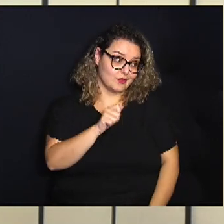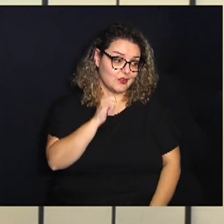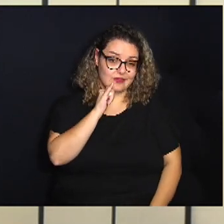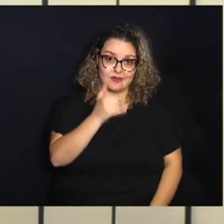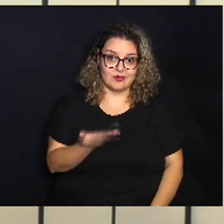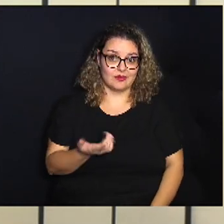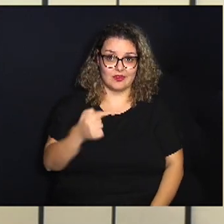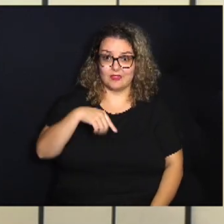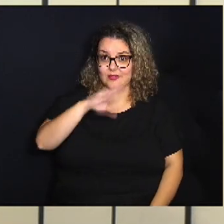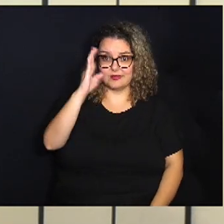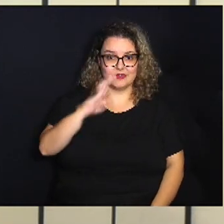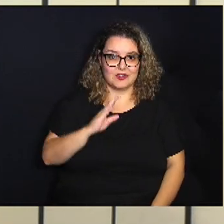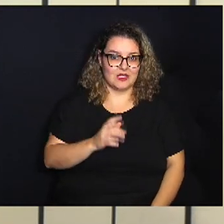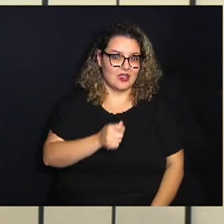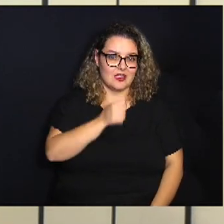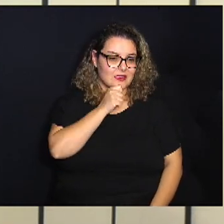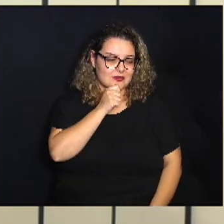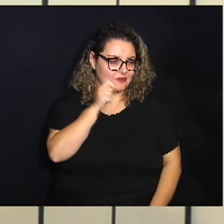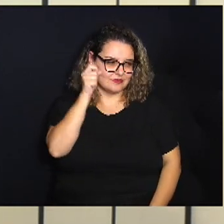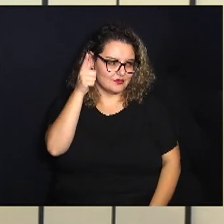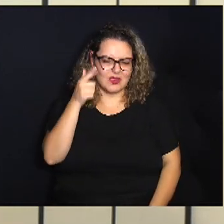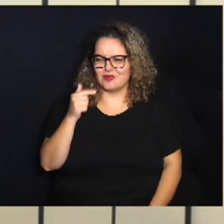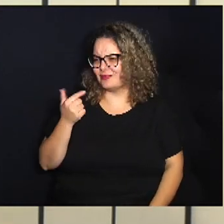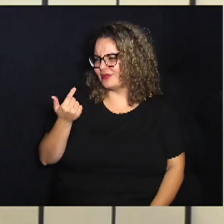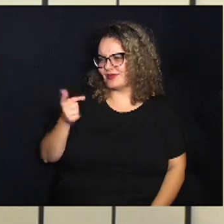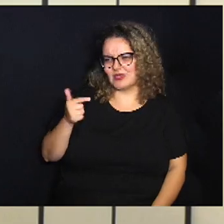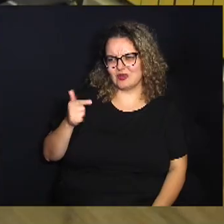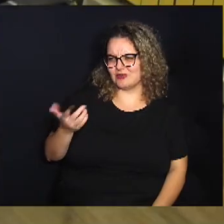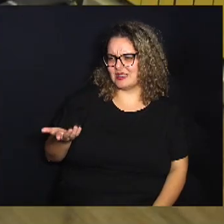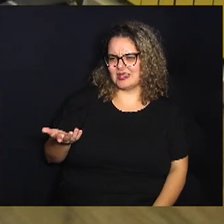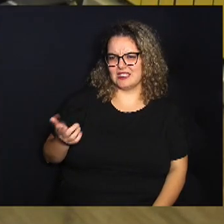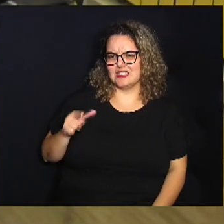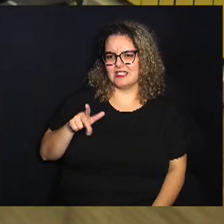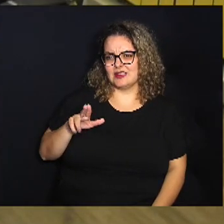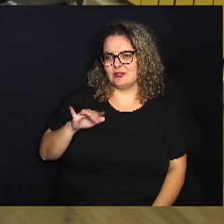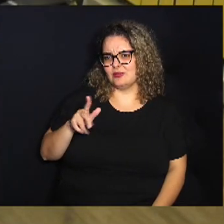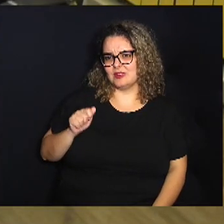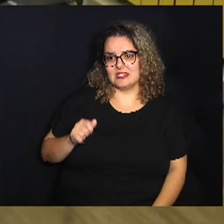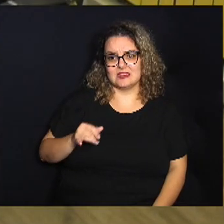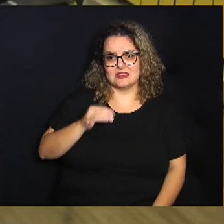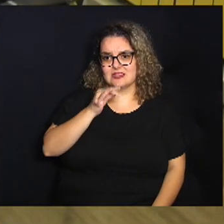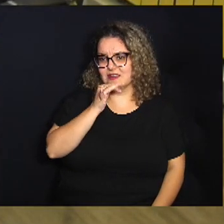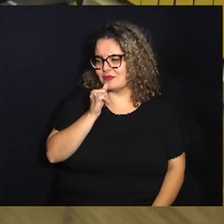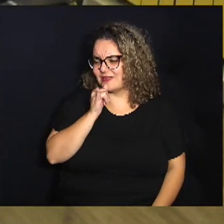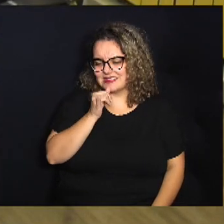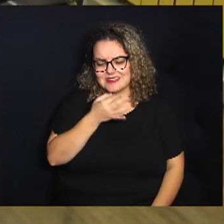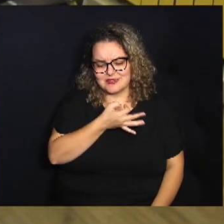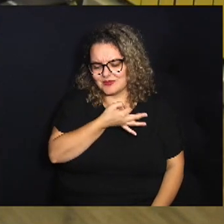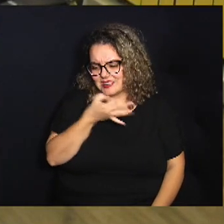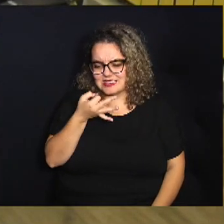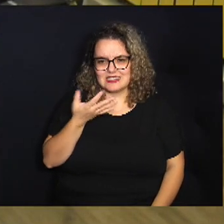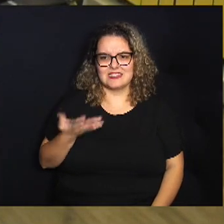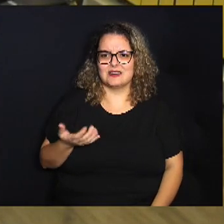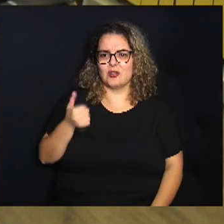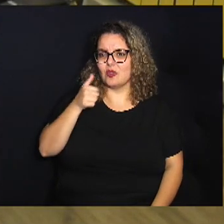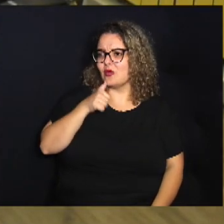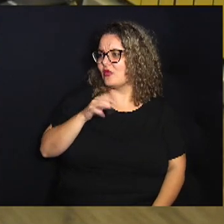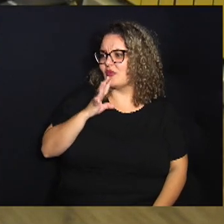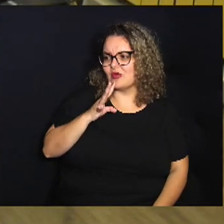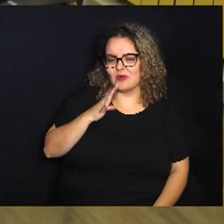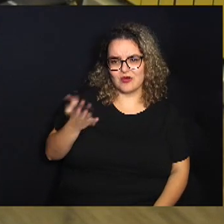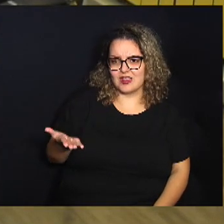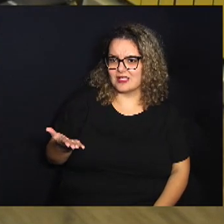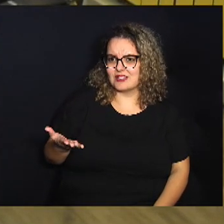Brasil a gente ainda não tem essa cultura, né, Bruna? Não, então, e a Luísa é um ótimo exemplo, eu conheço ela, é uma menina incrível, assim,